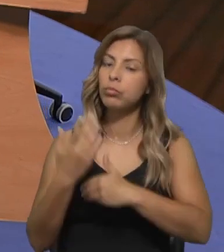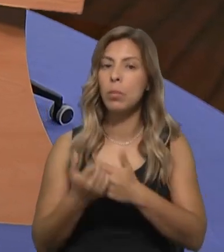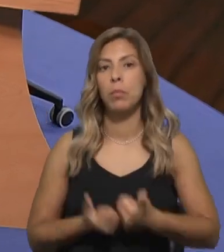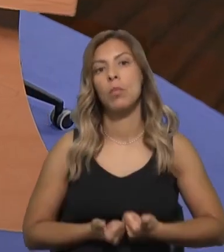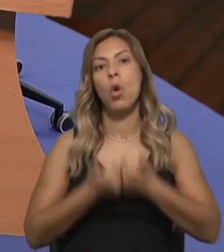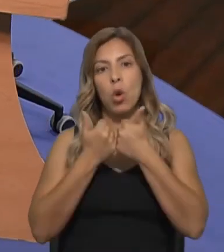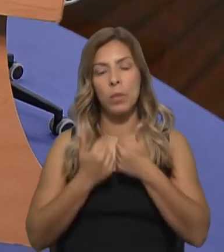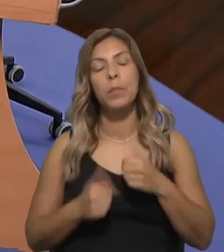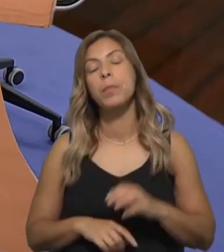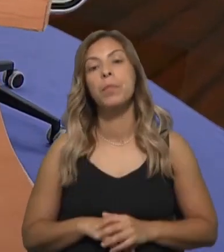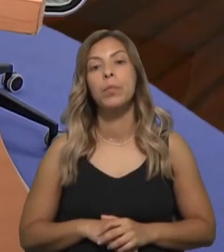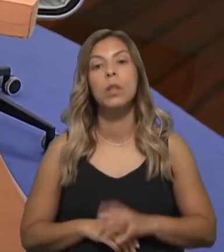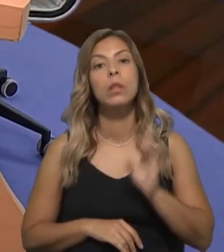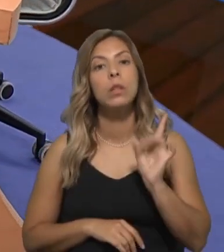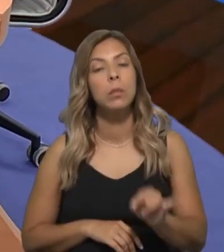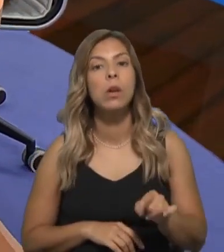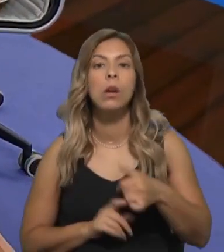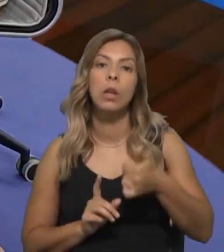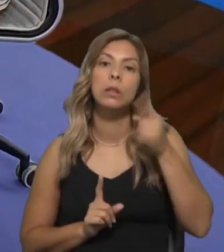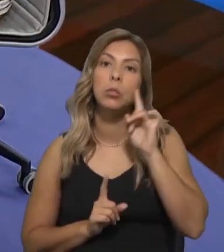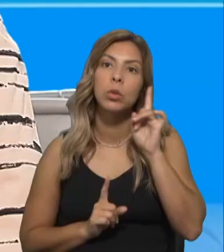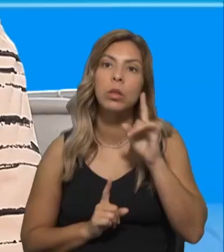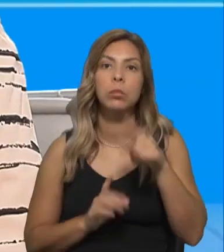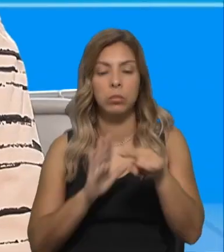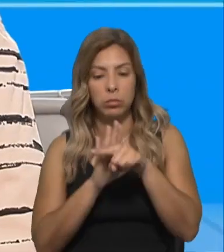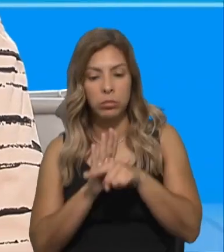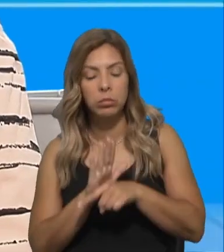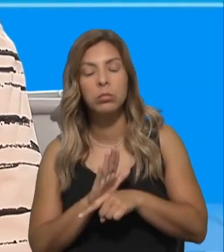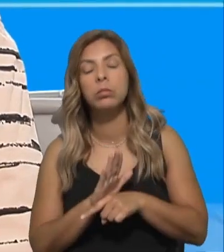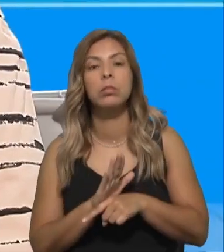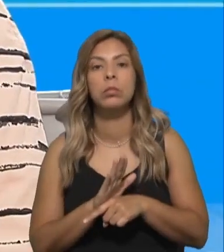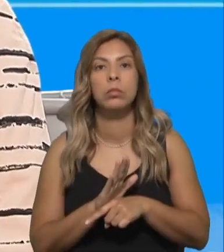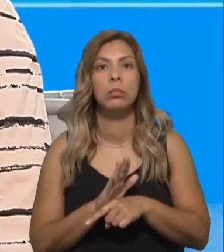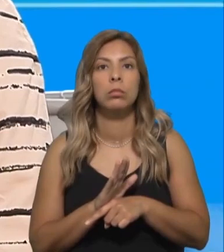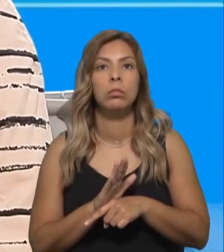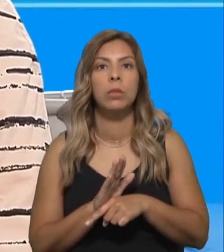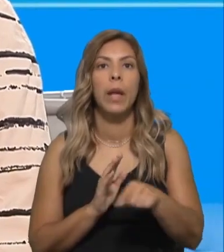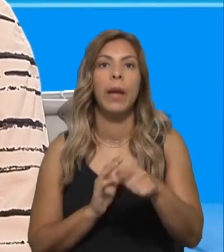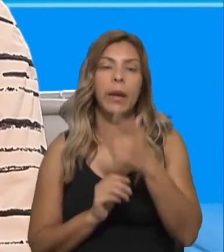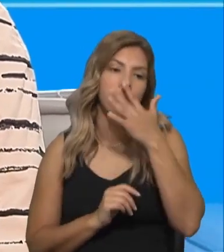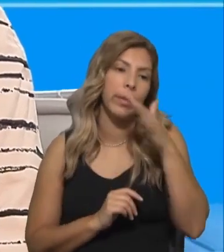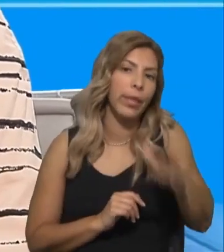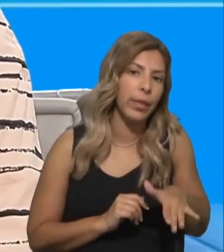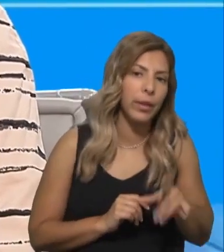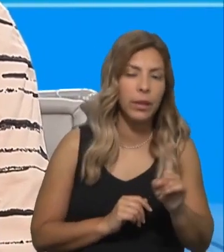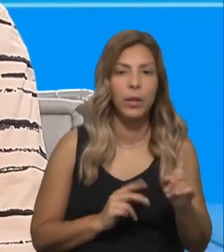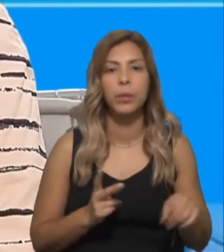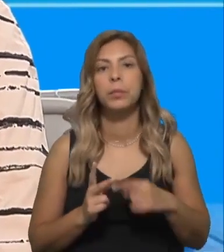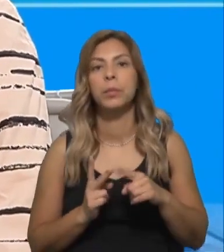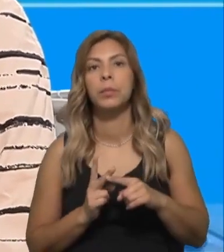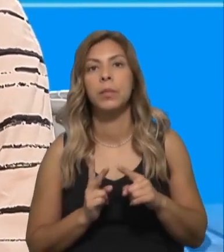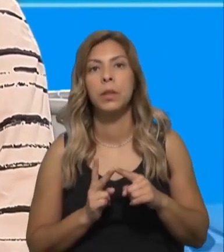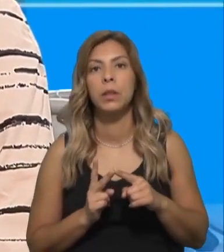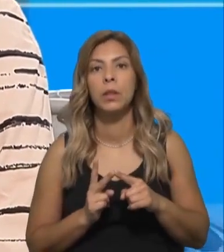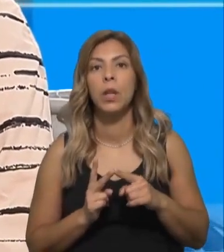mais critérios também fundamentais, que é não cair na tentação da mediocridade, eu pelo